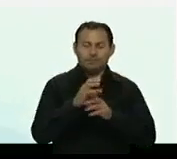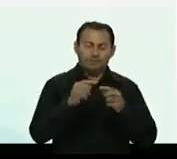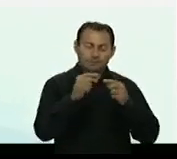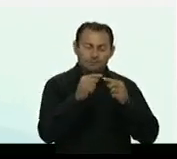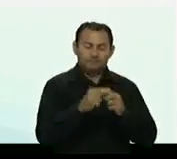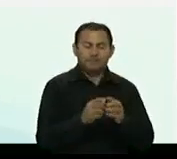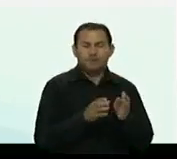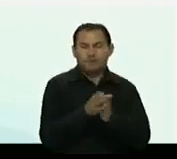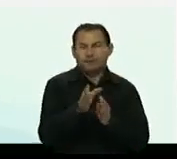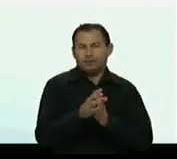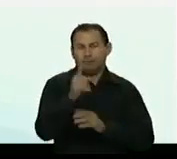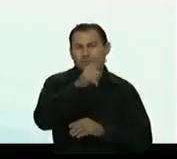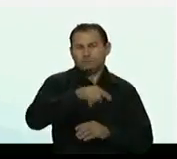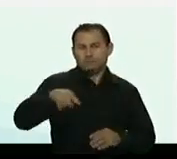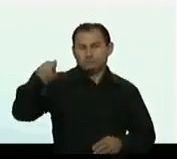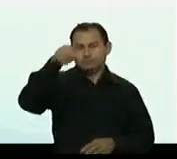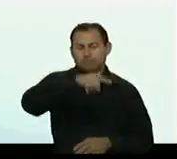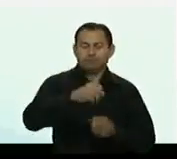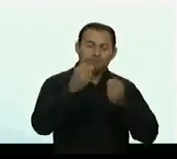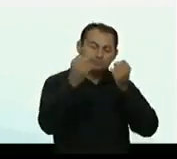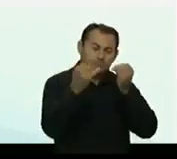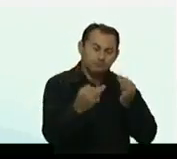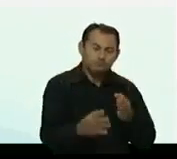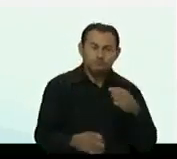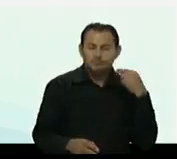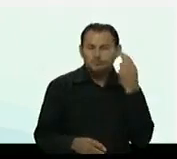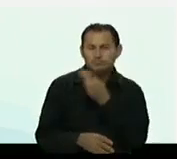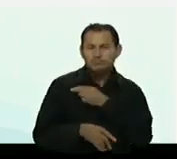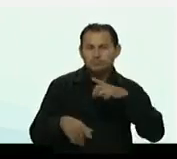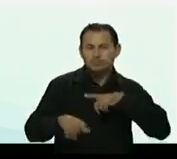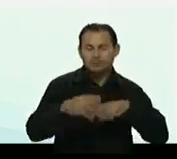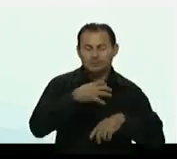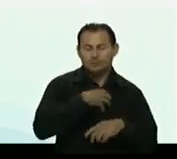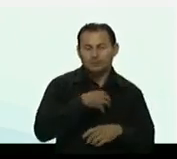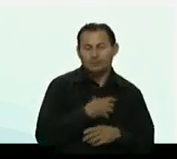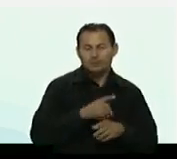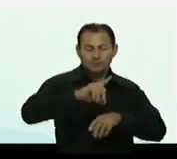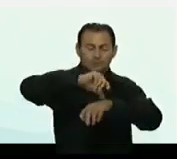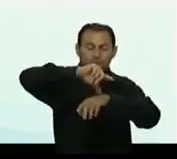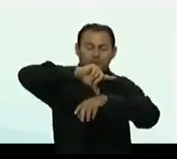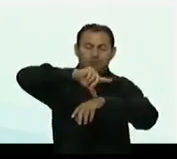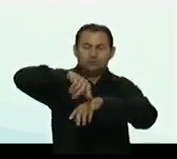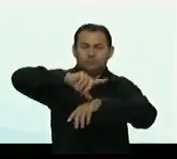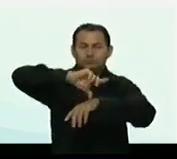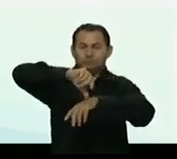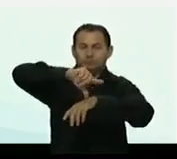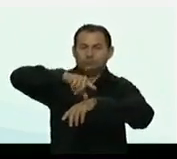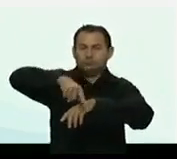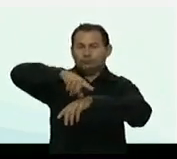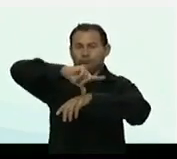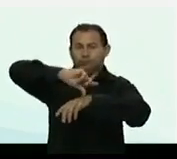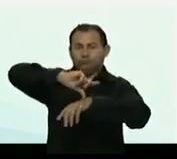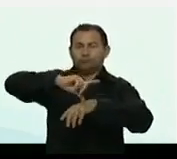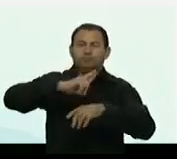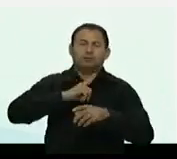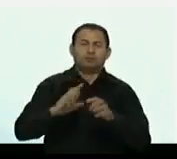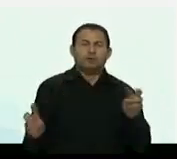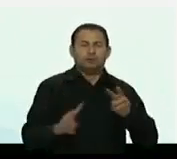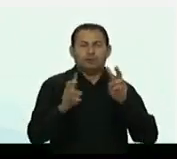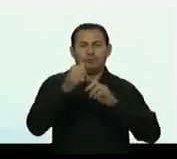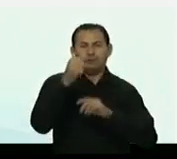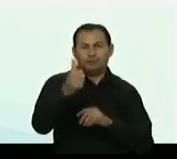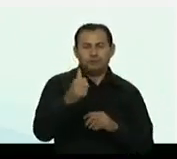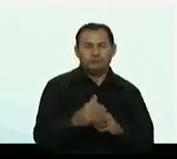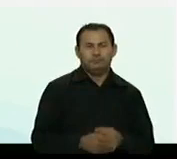orientada. O que quer dizer que ele é orientada? Se nós trabalharmos no sentido anti-horário, ela terá um valor